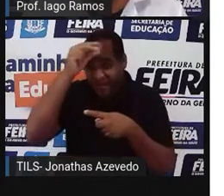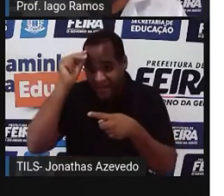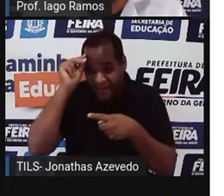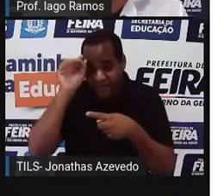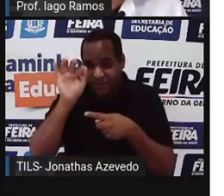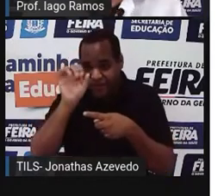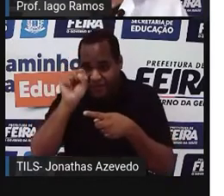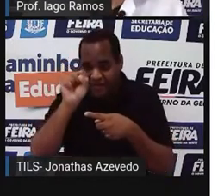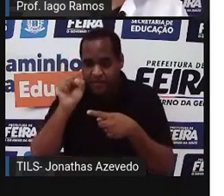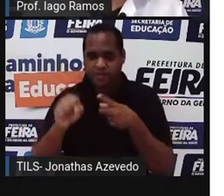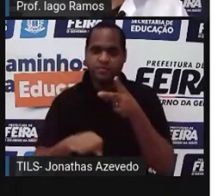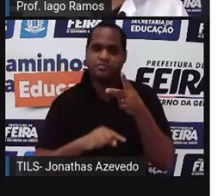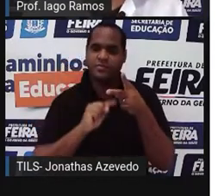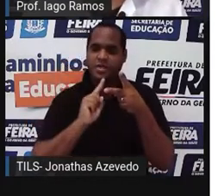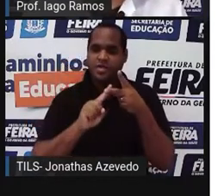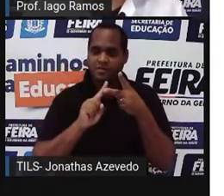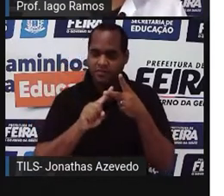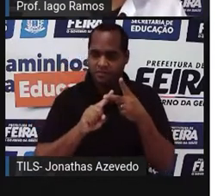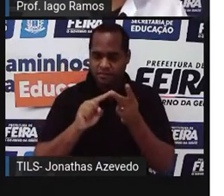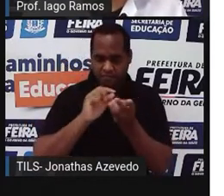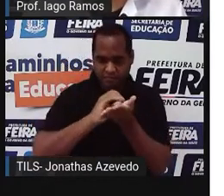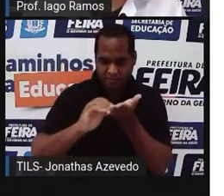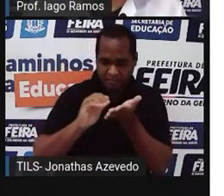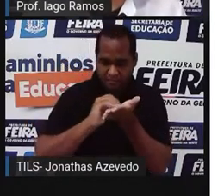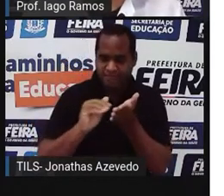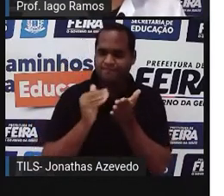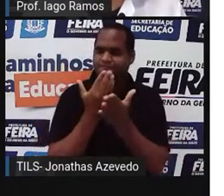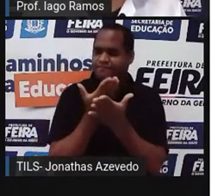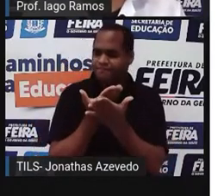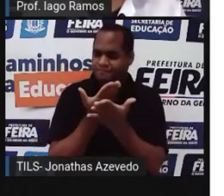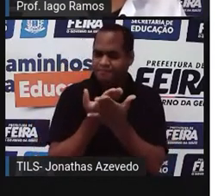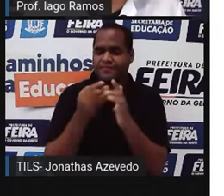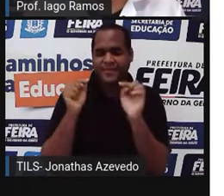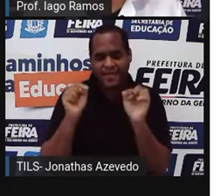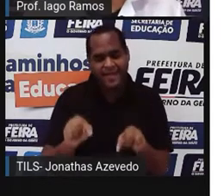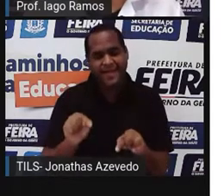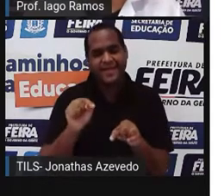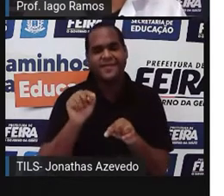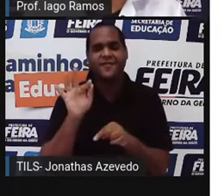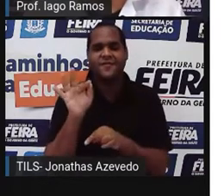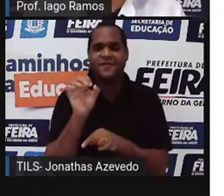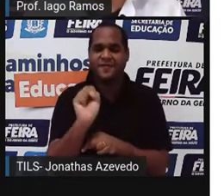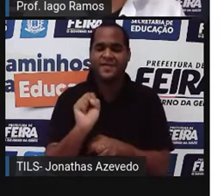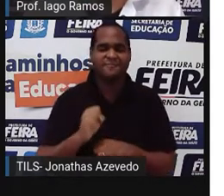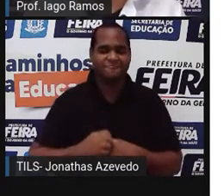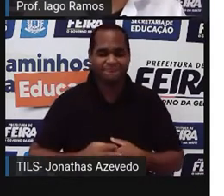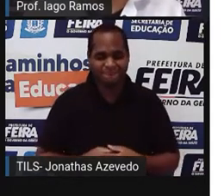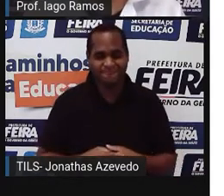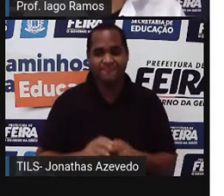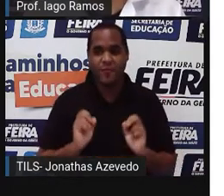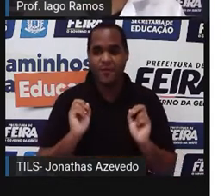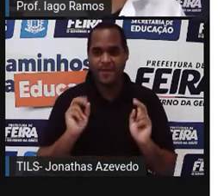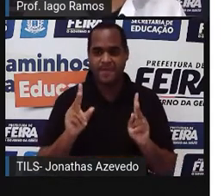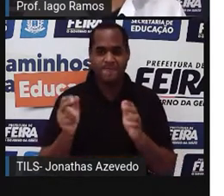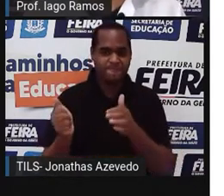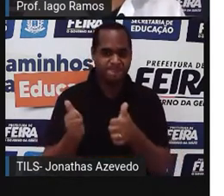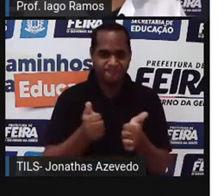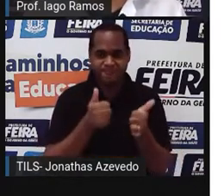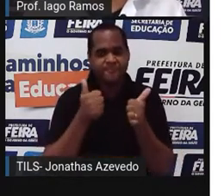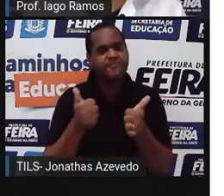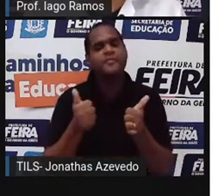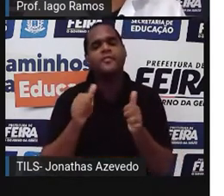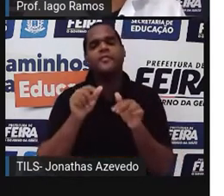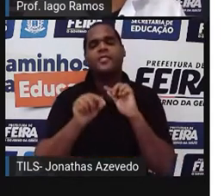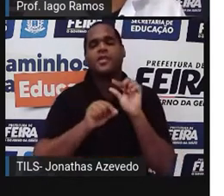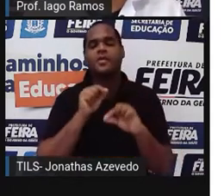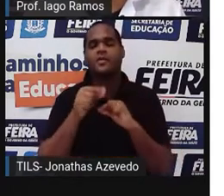de Feira e também da própria Secretaria de Educação aqui da nossa cidade, tá bom? E o que é